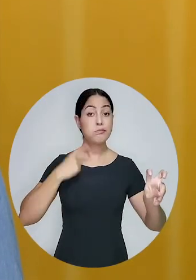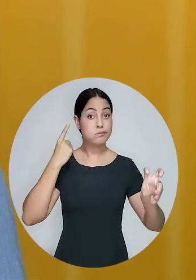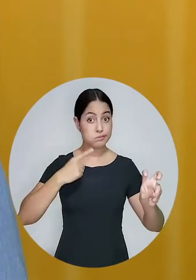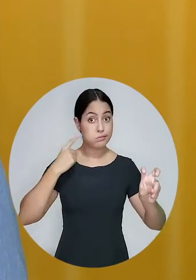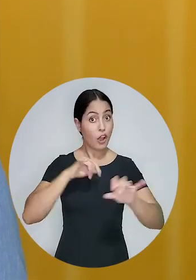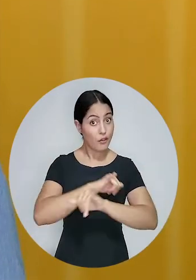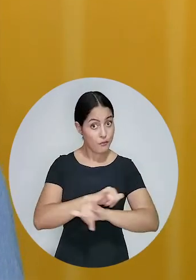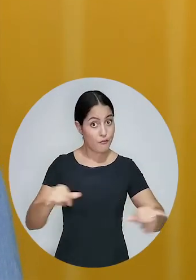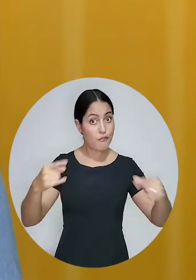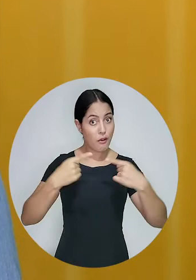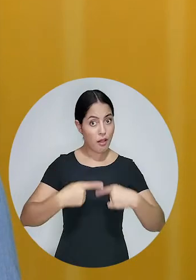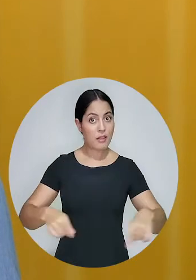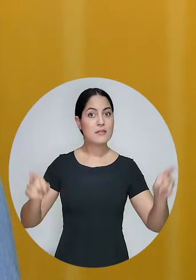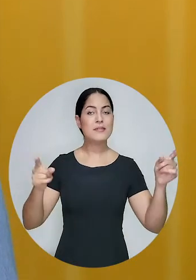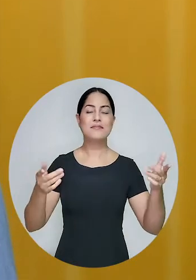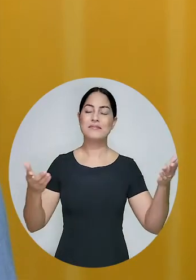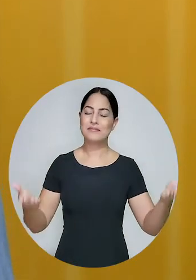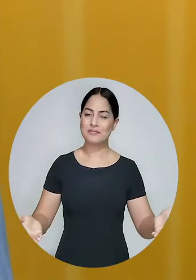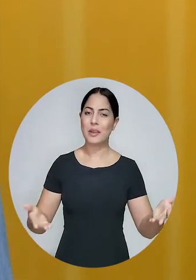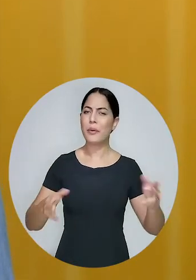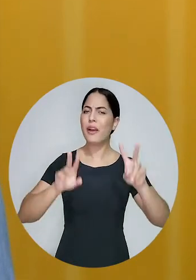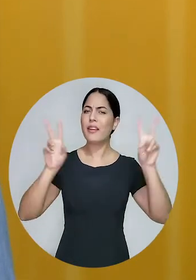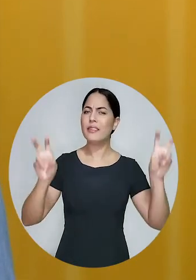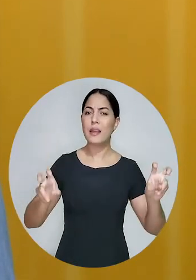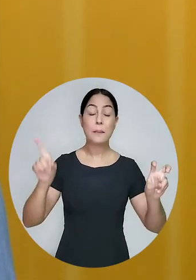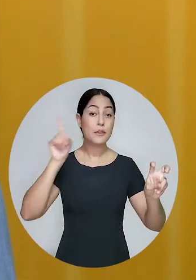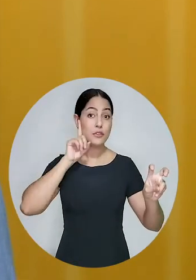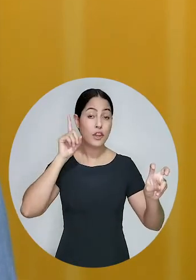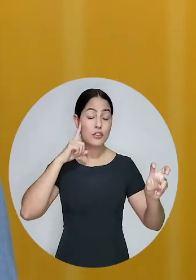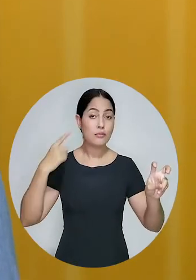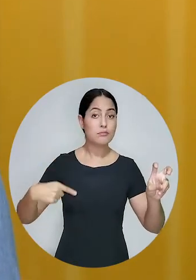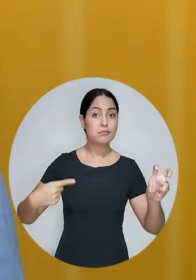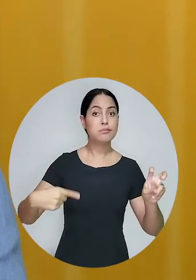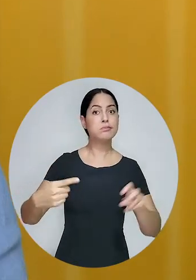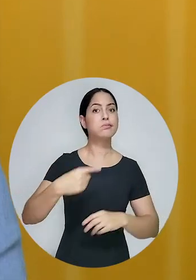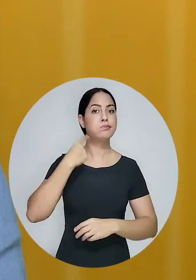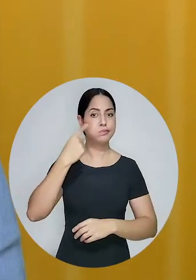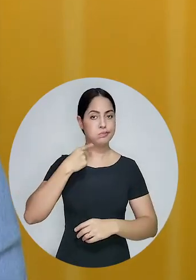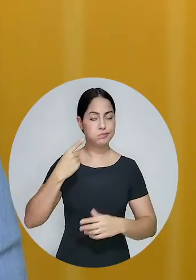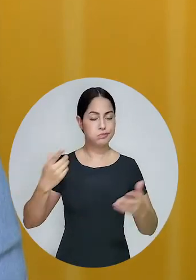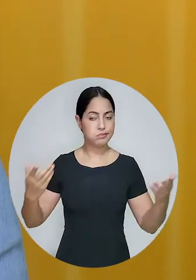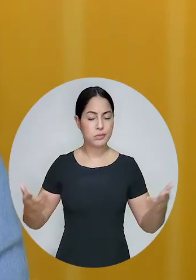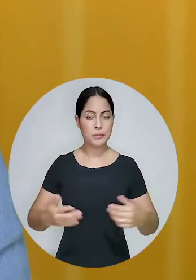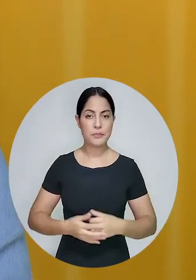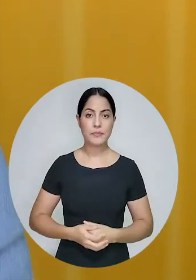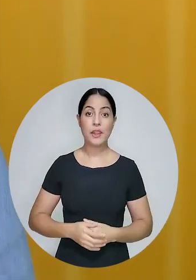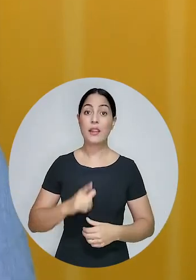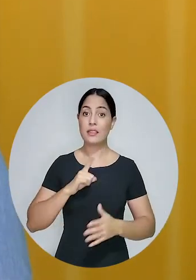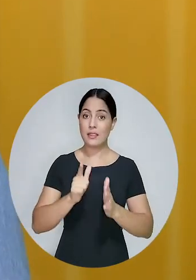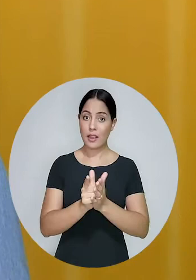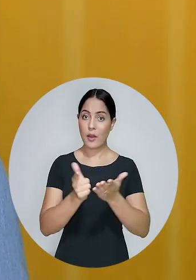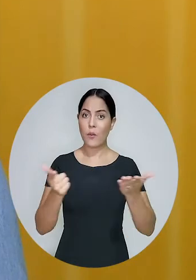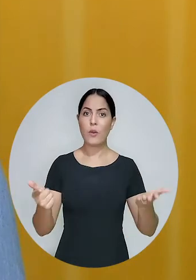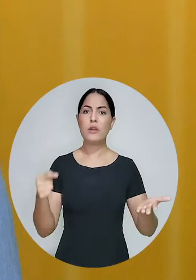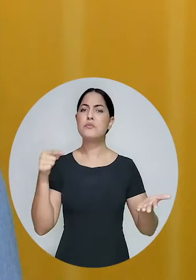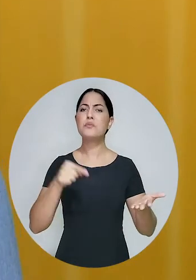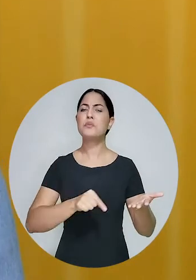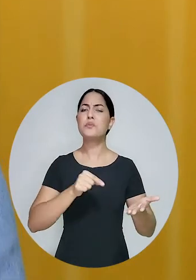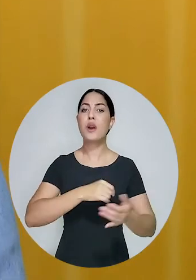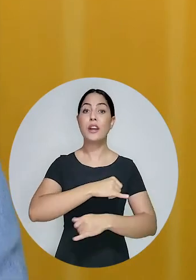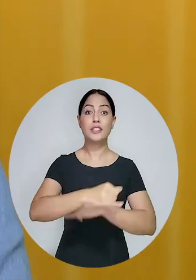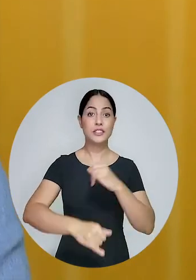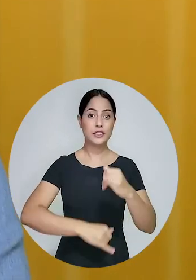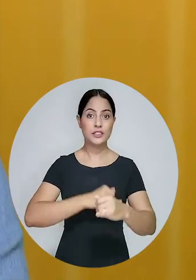advocacia. Assuntos que, inclusive, fazem parte do dia a dia dos advogados e advogadas do país. A primeira obra que destaco